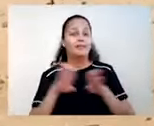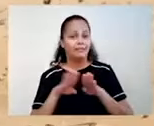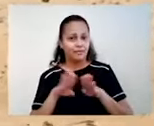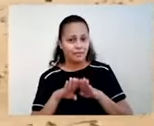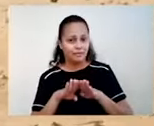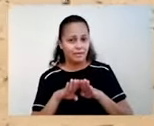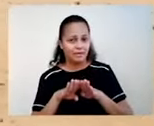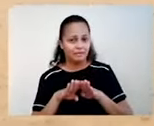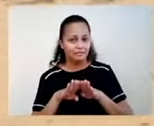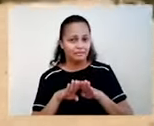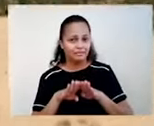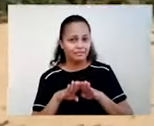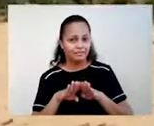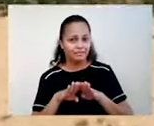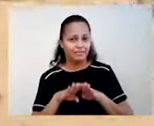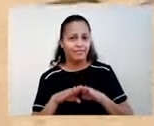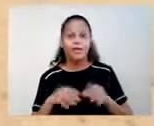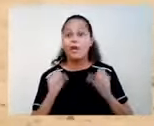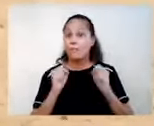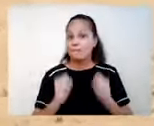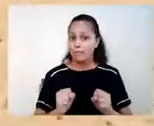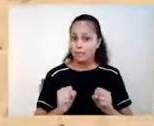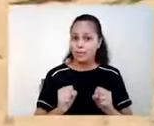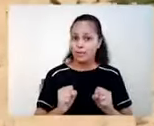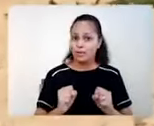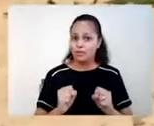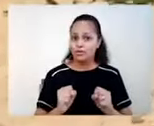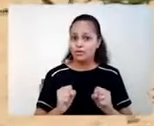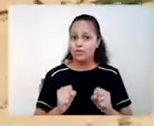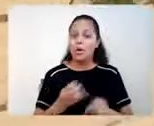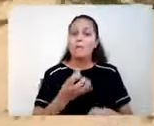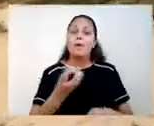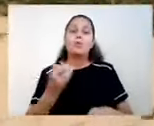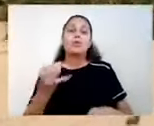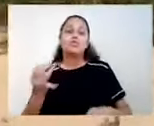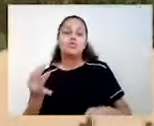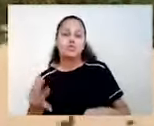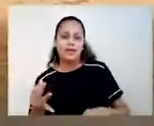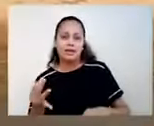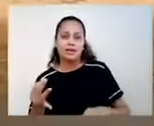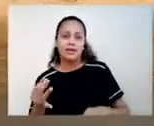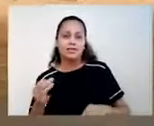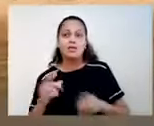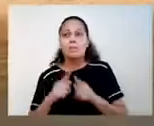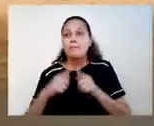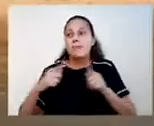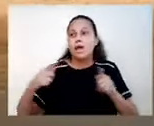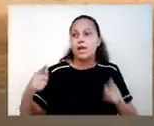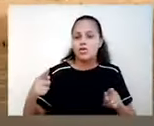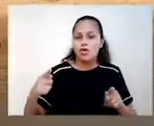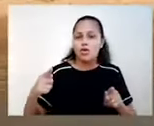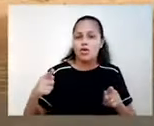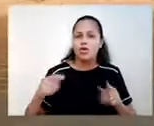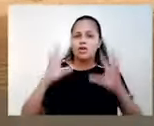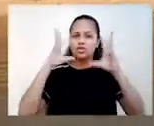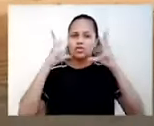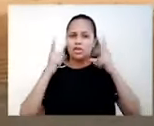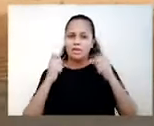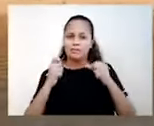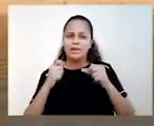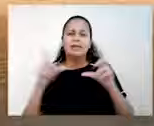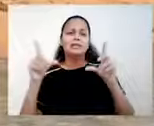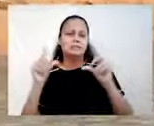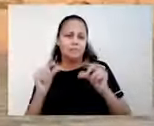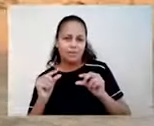Com isso, a suçuarana pode levar alguma vantagem. Existe uma quantidade maior de presas menores e a destruição da